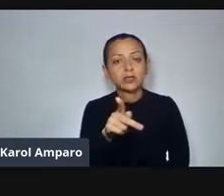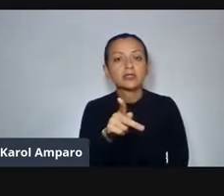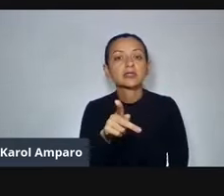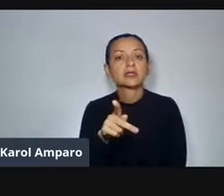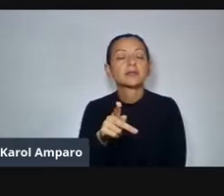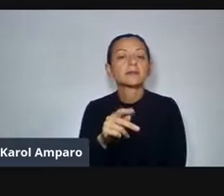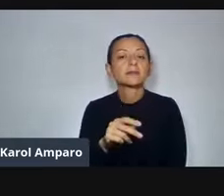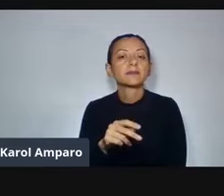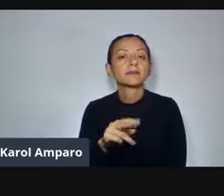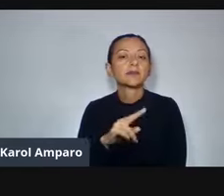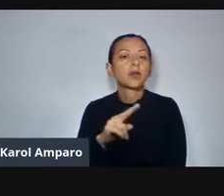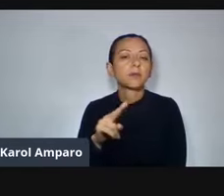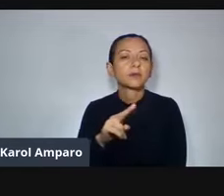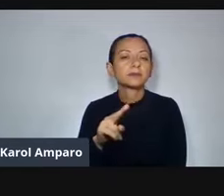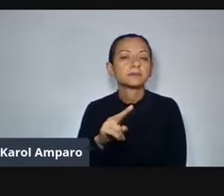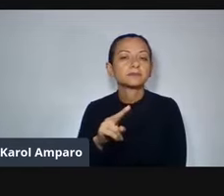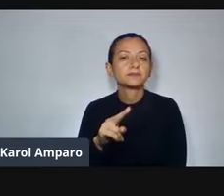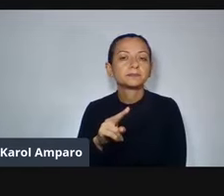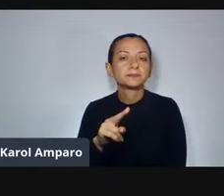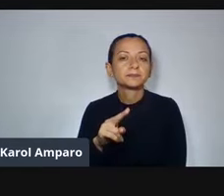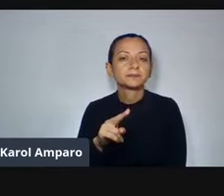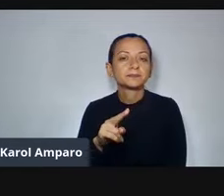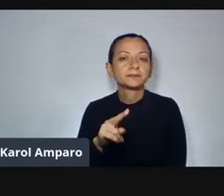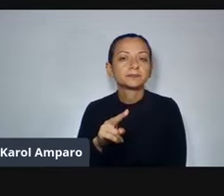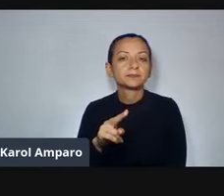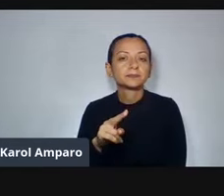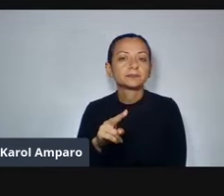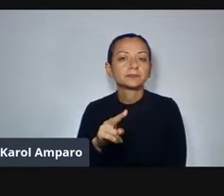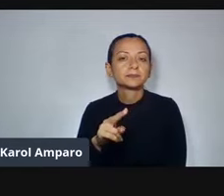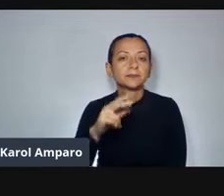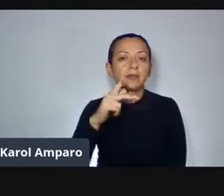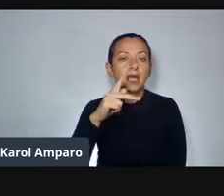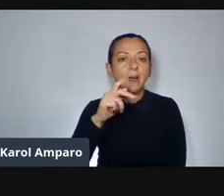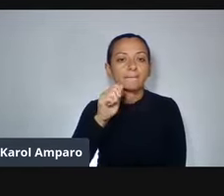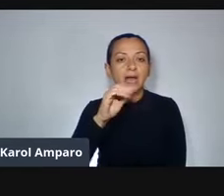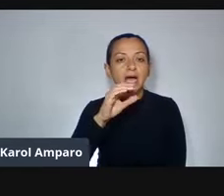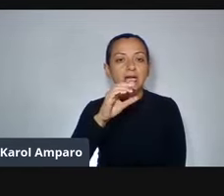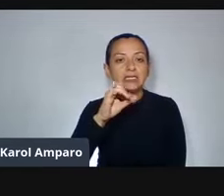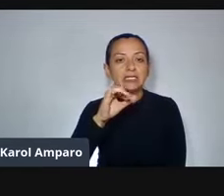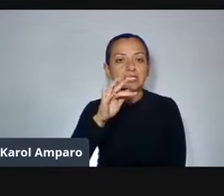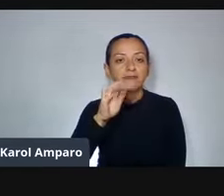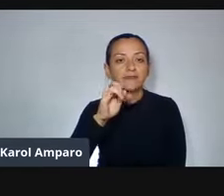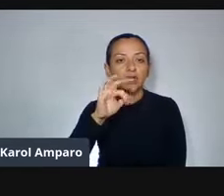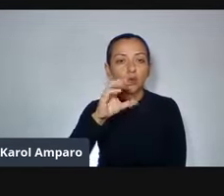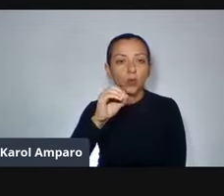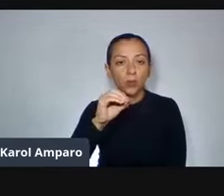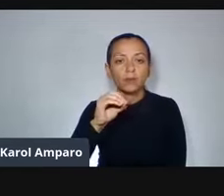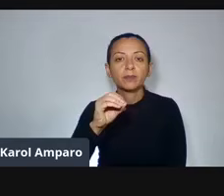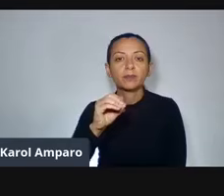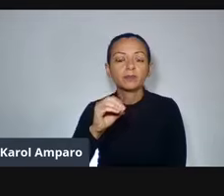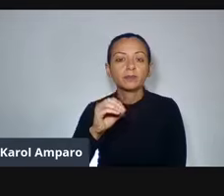mestre, se eu não me engano, o mestre Pacífico,